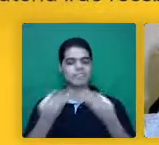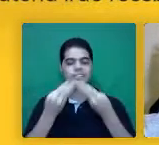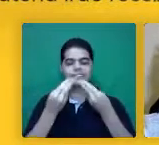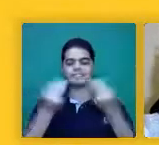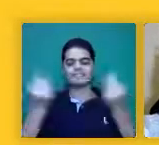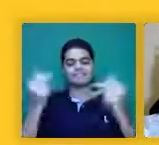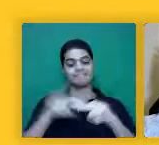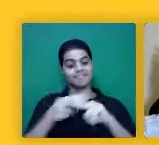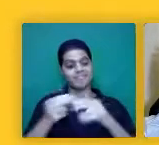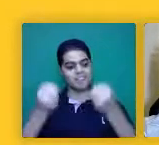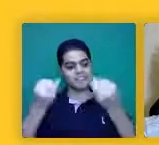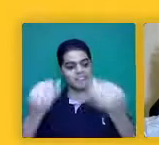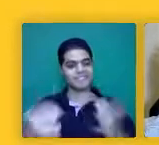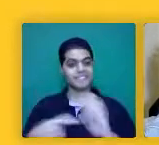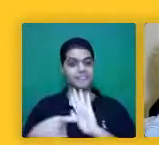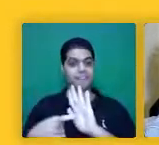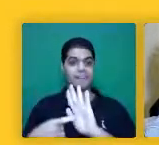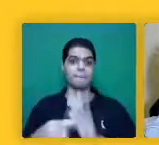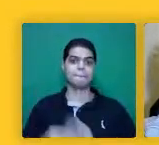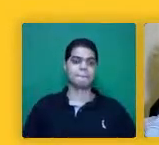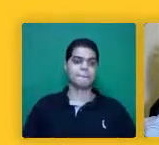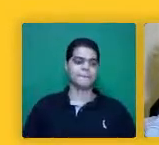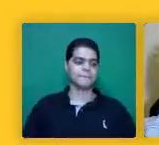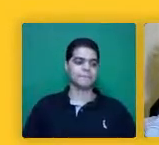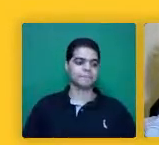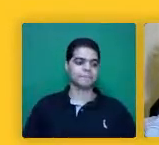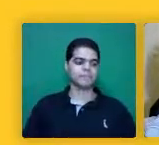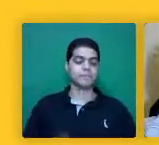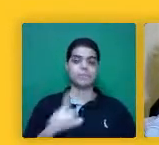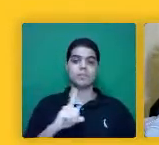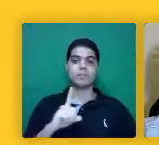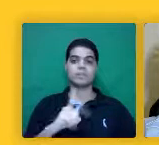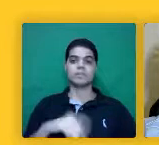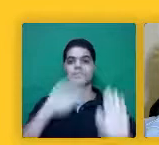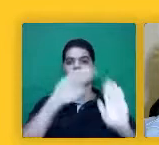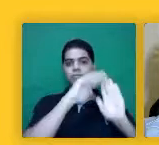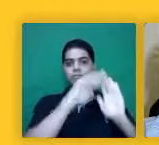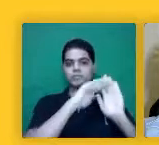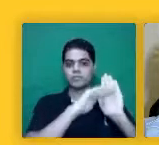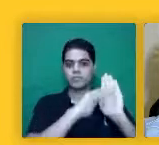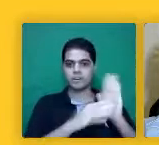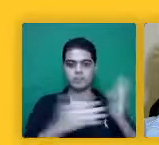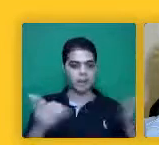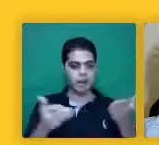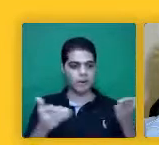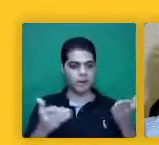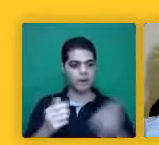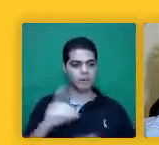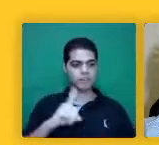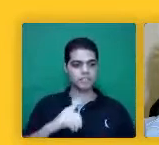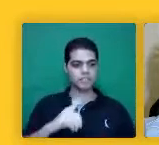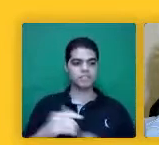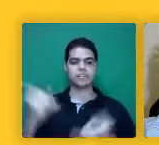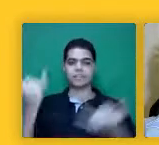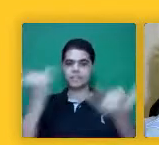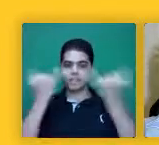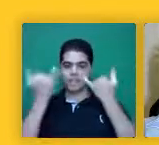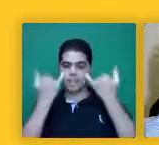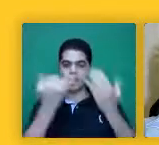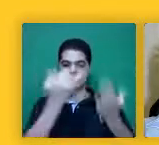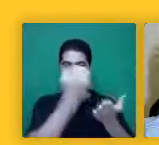pessoal. É, falando então do cronograma, já passei para vocês, a gente está em período de inscrição. Na segunda-feira começam ali as lives